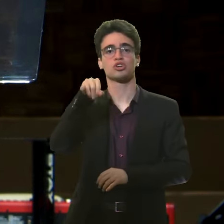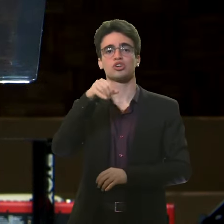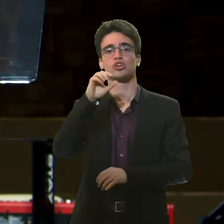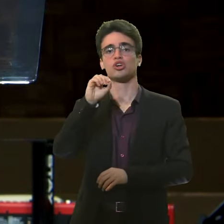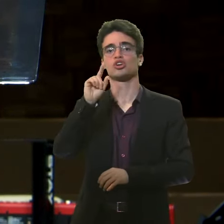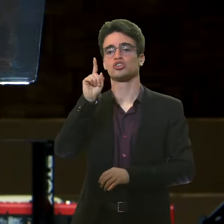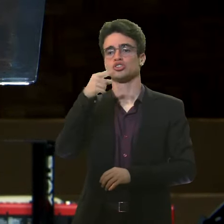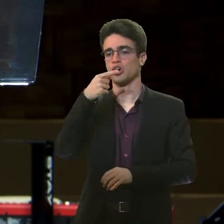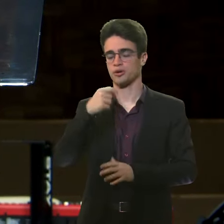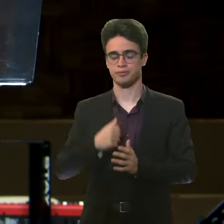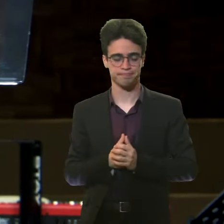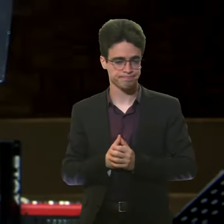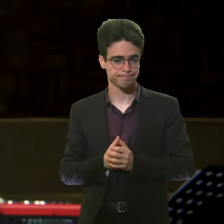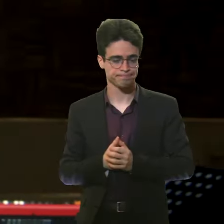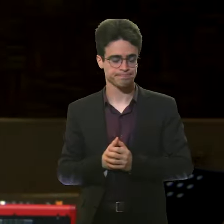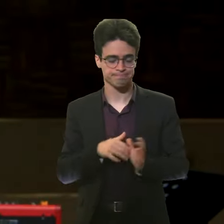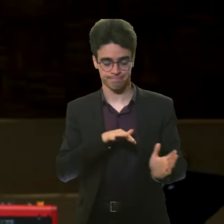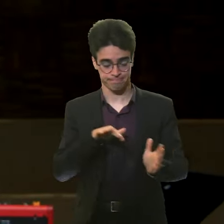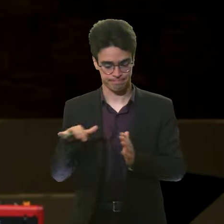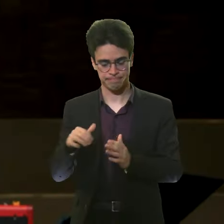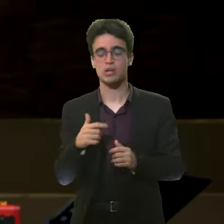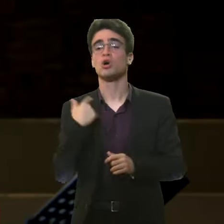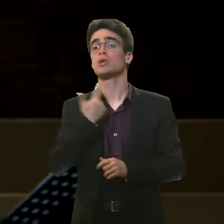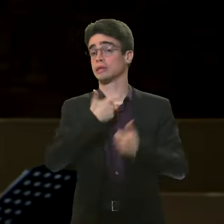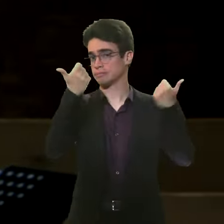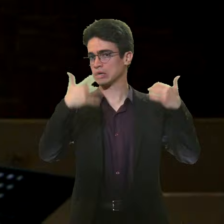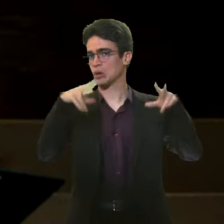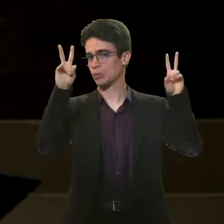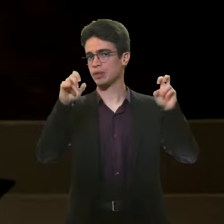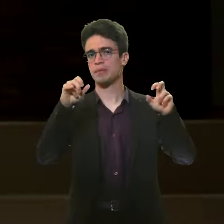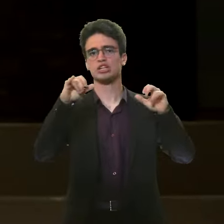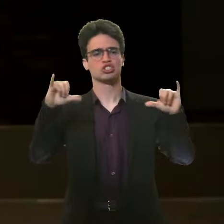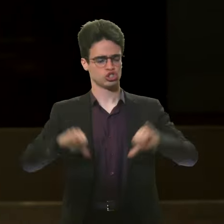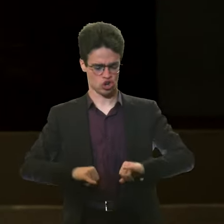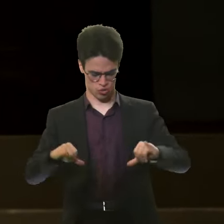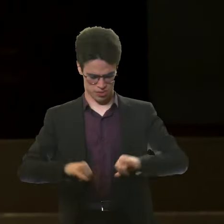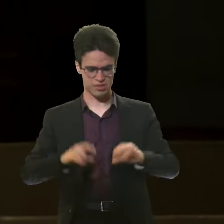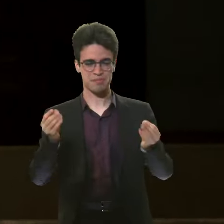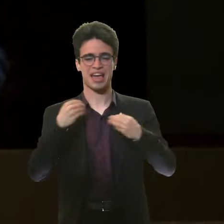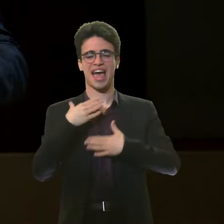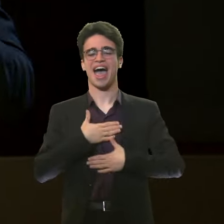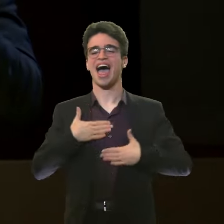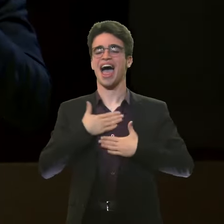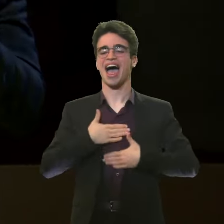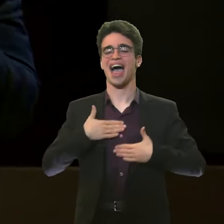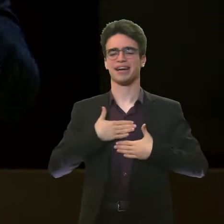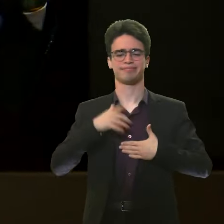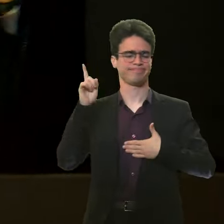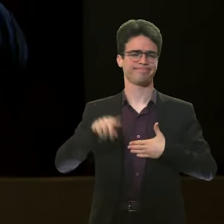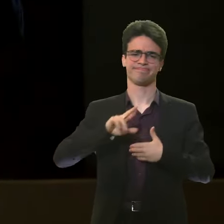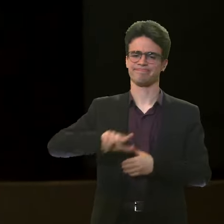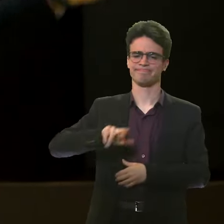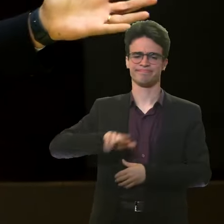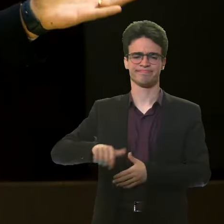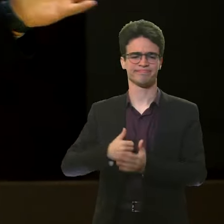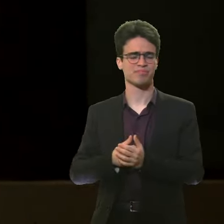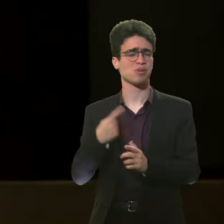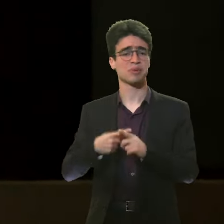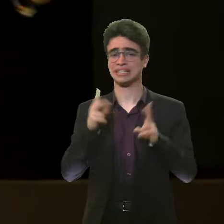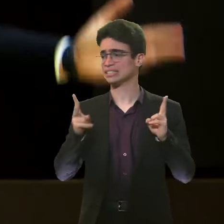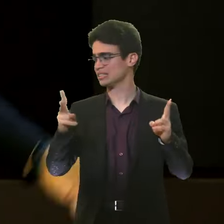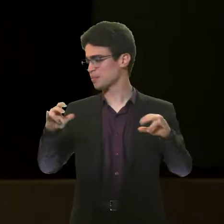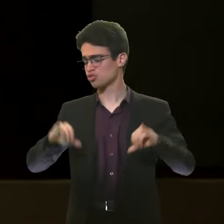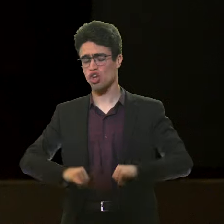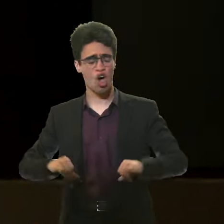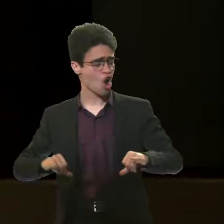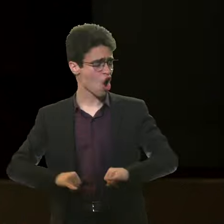ler. Falar de sofrimento não é algo muito agradável. Nós sempre queremos fugir do sofrimento e